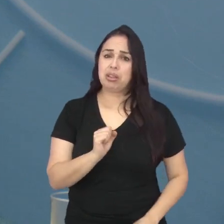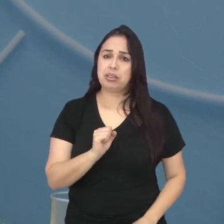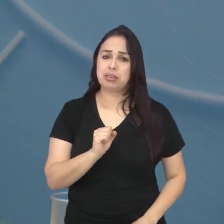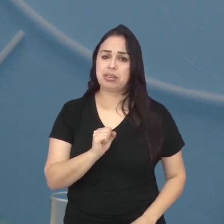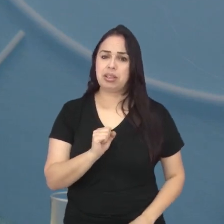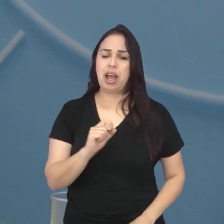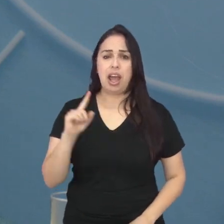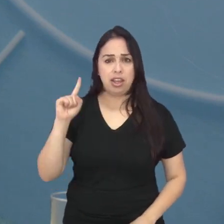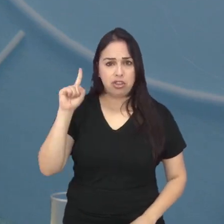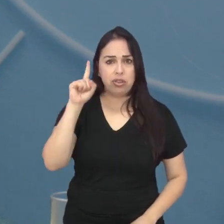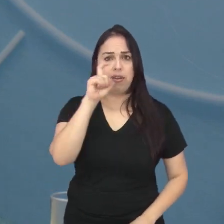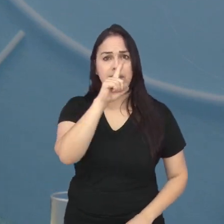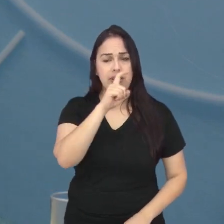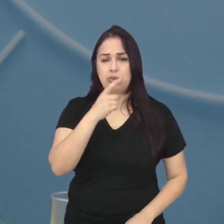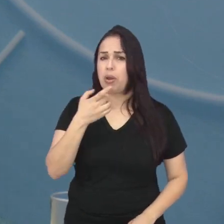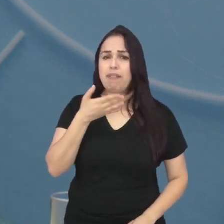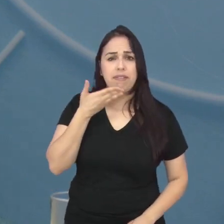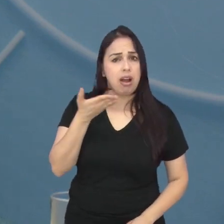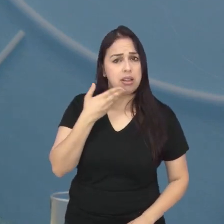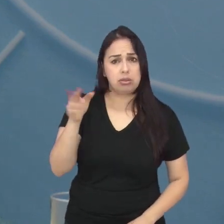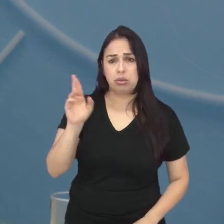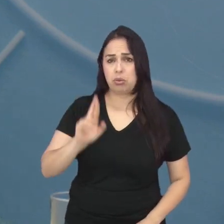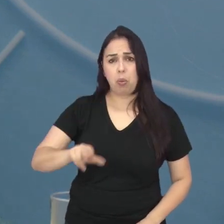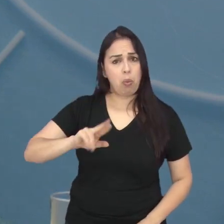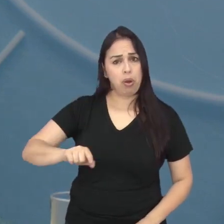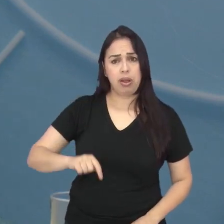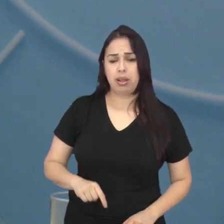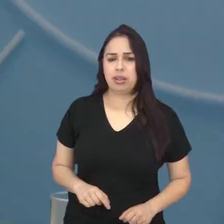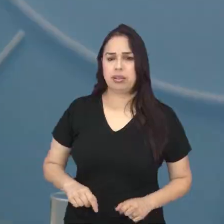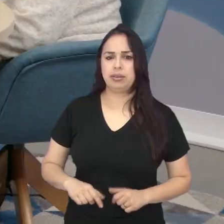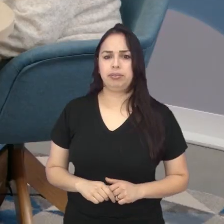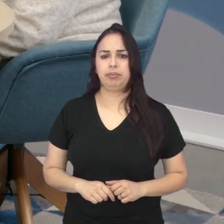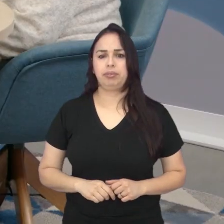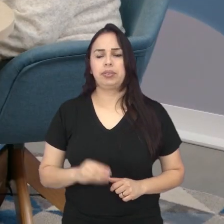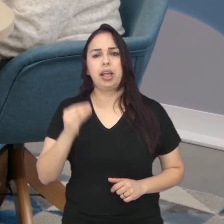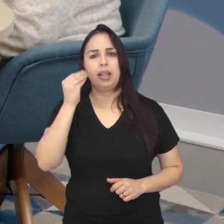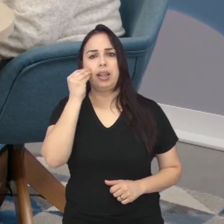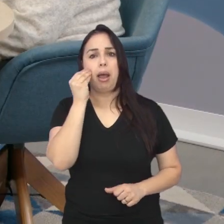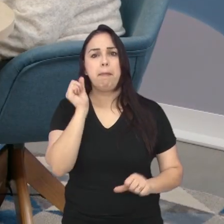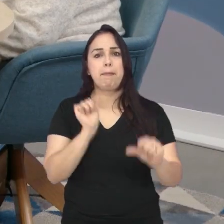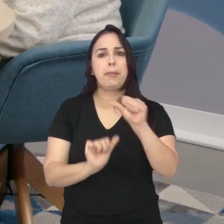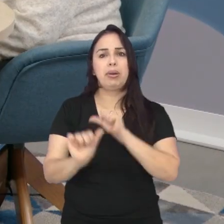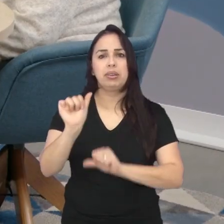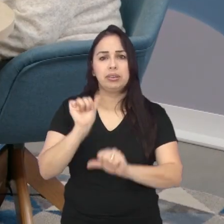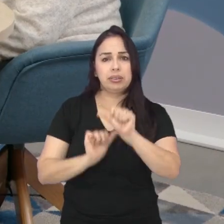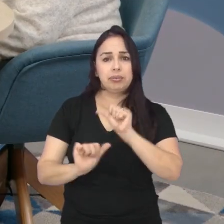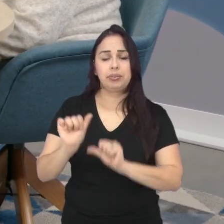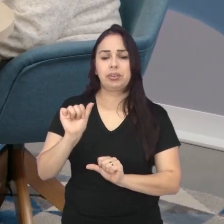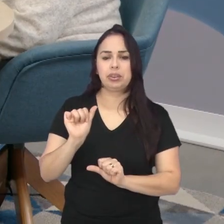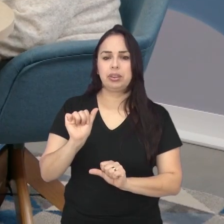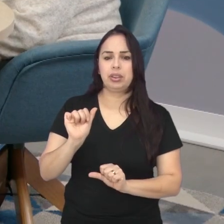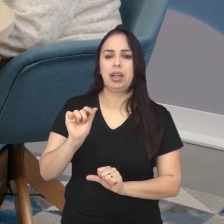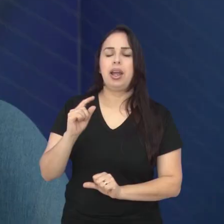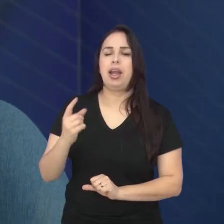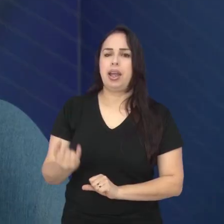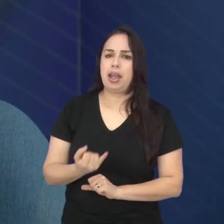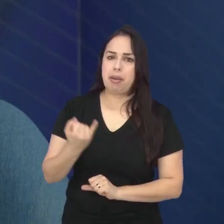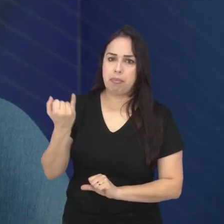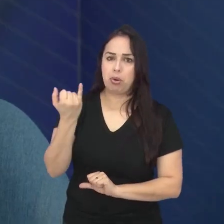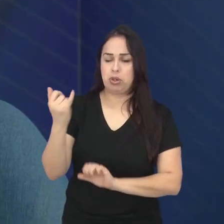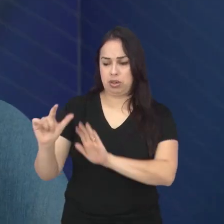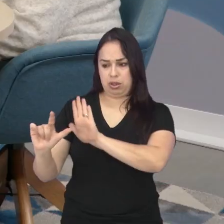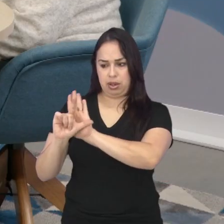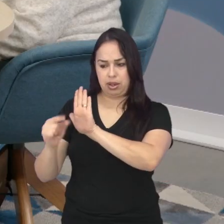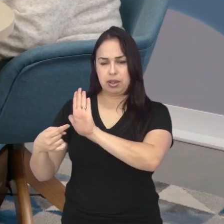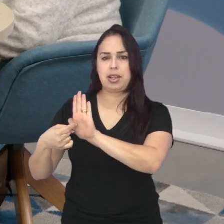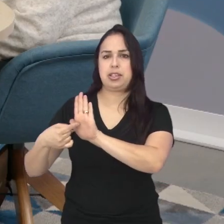nem isso. Então é difícil mesmo de sair, não é fácil. E para a gente tentar mudar esse cenário, né, Larissa, é importante, claro, que